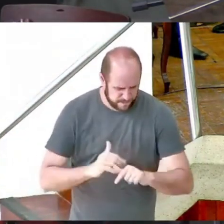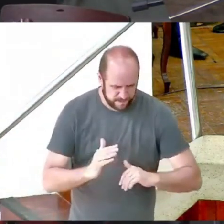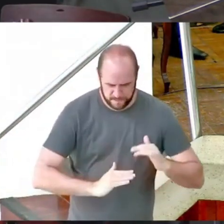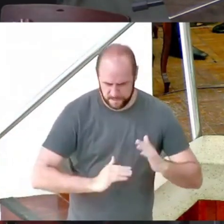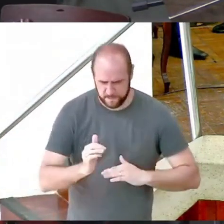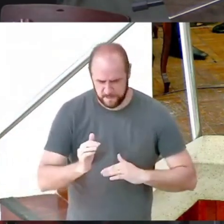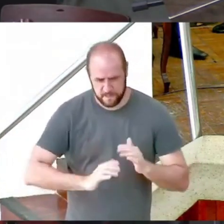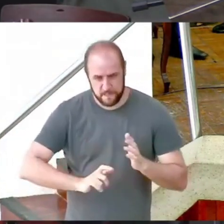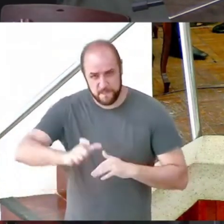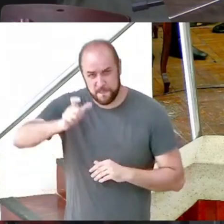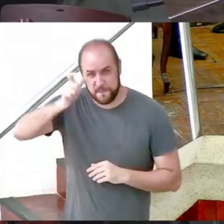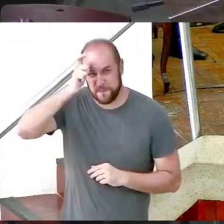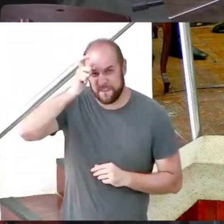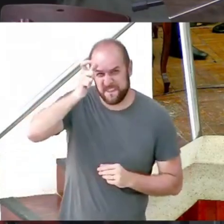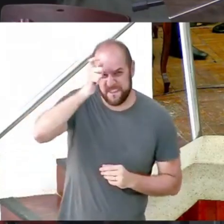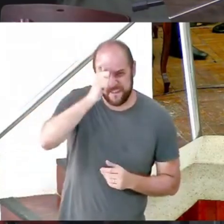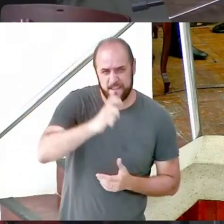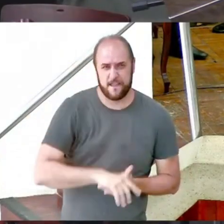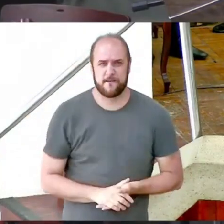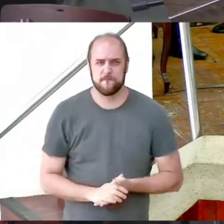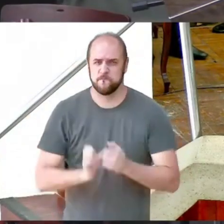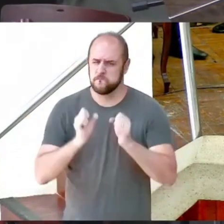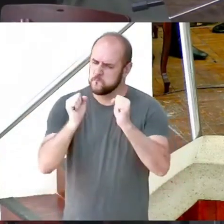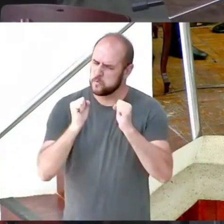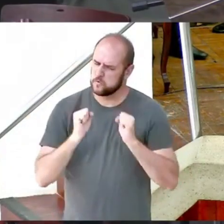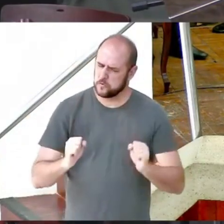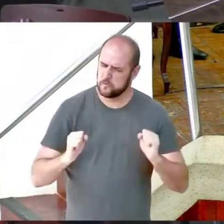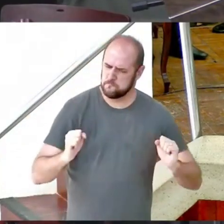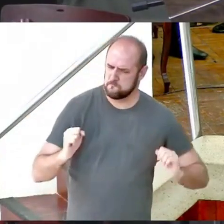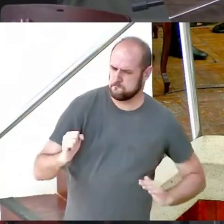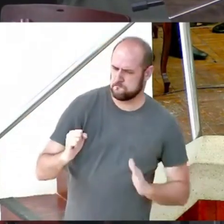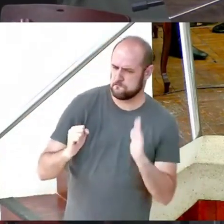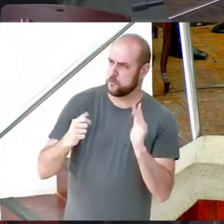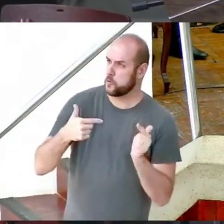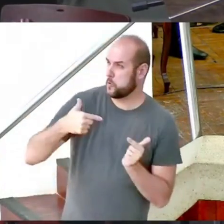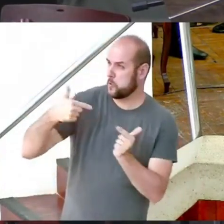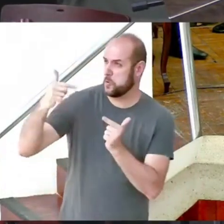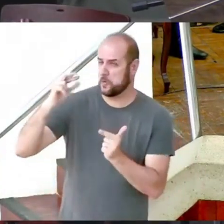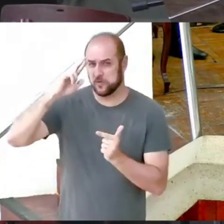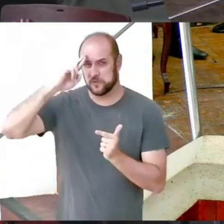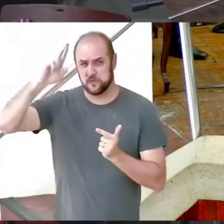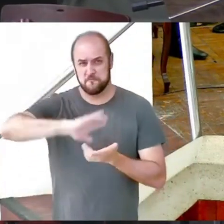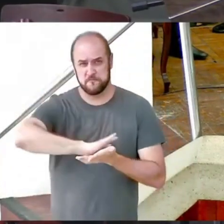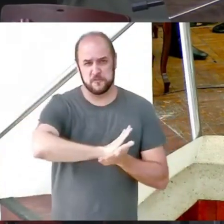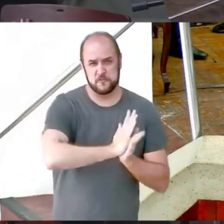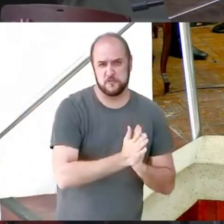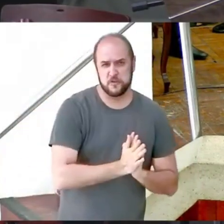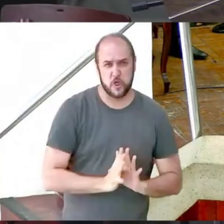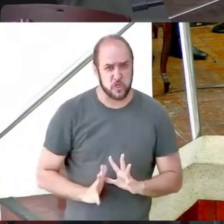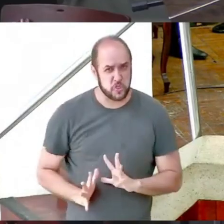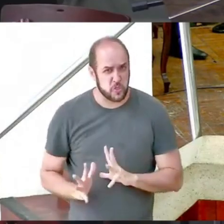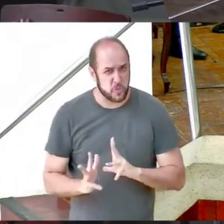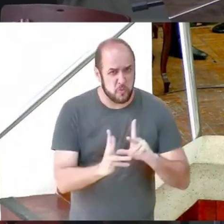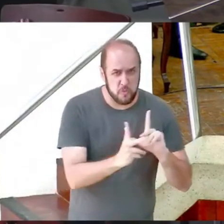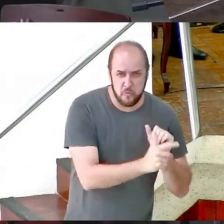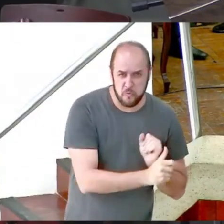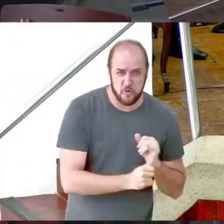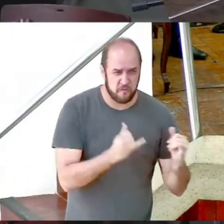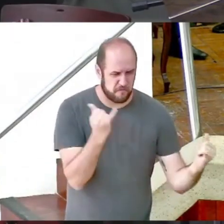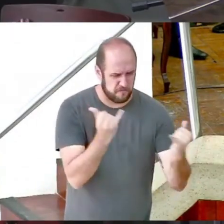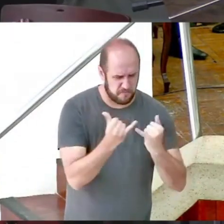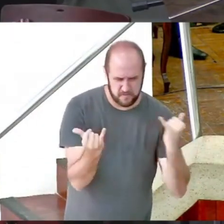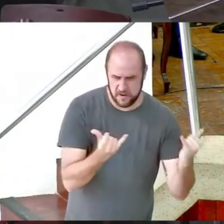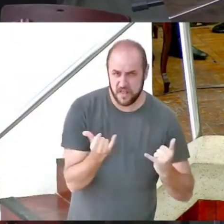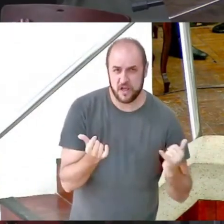diabo, todo poder que se levante contra ti e toda a conspiração contra a